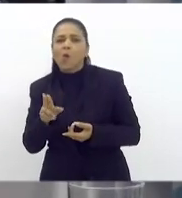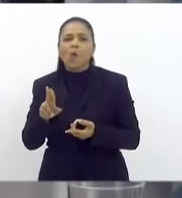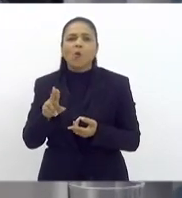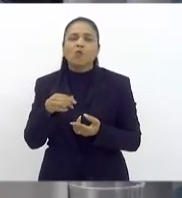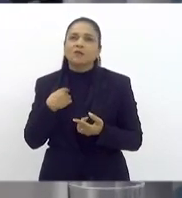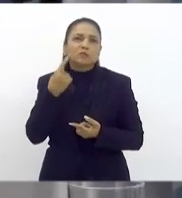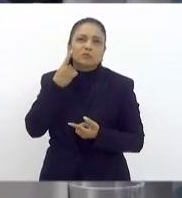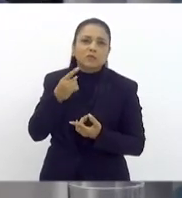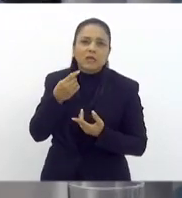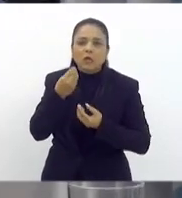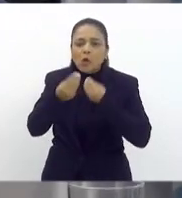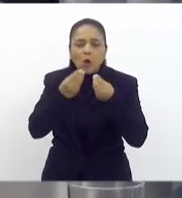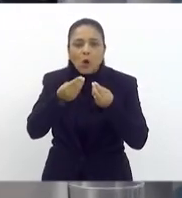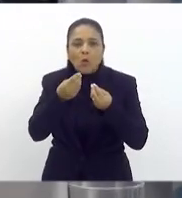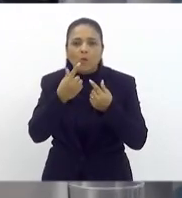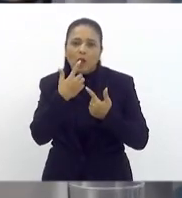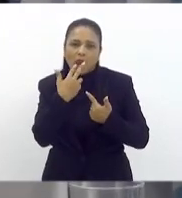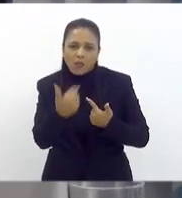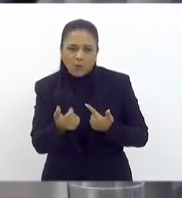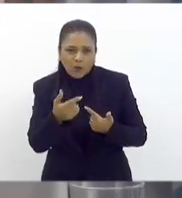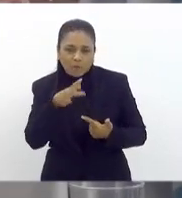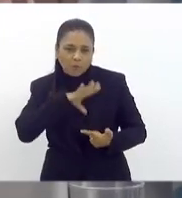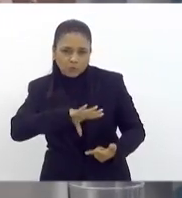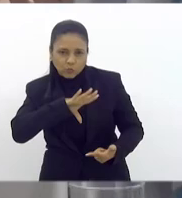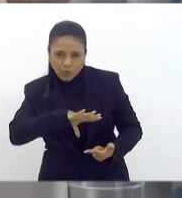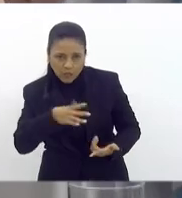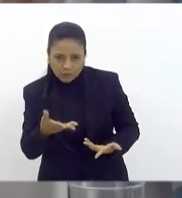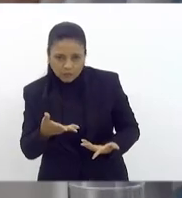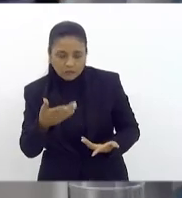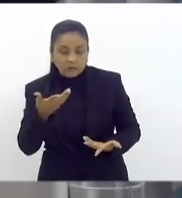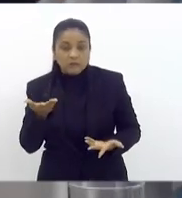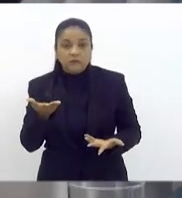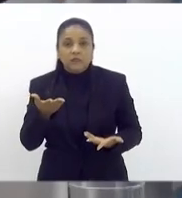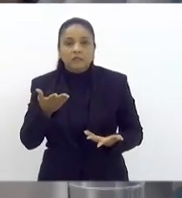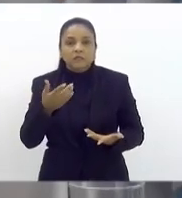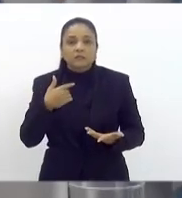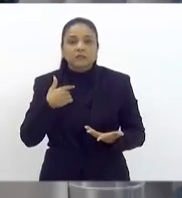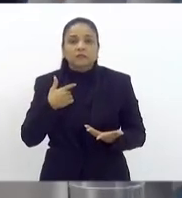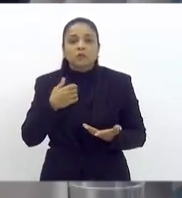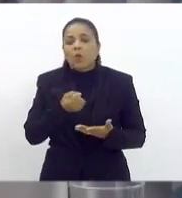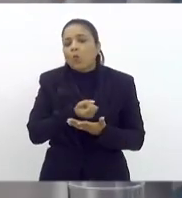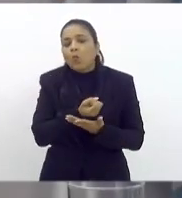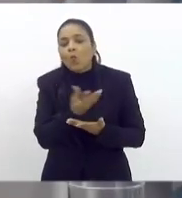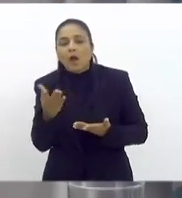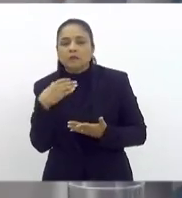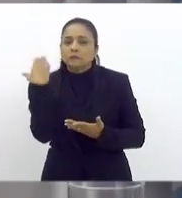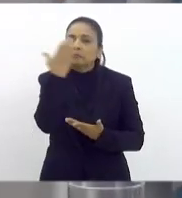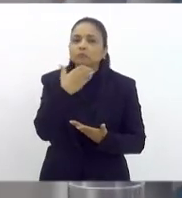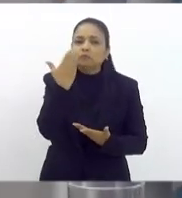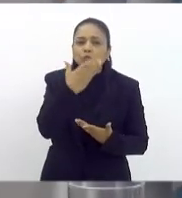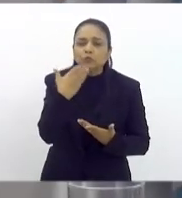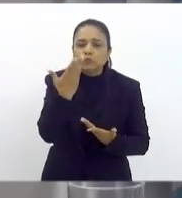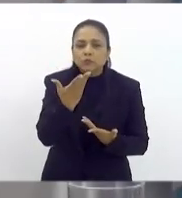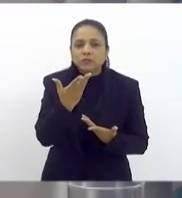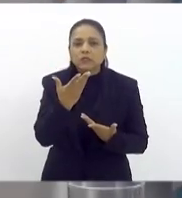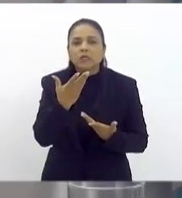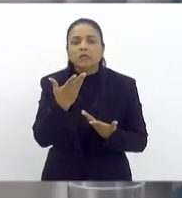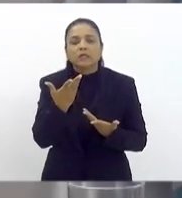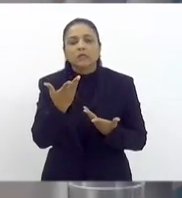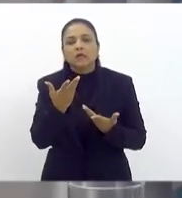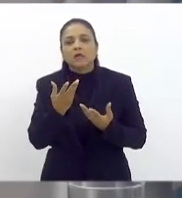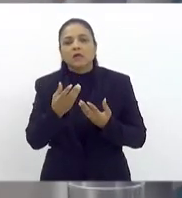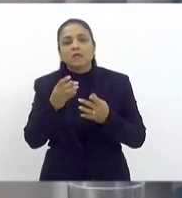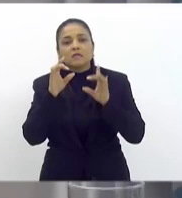fala isso em português, né? Acho que nem tenho tempo para isso, quais músicas são tocadas, como isso é feito, em especial